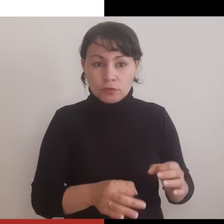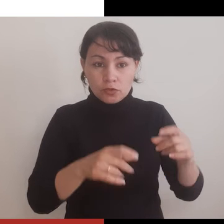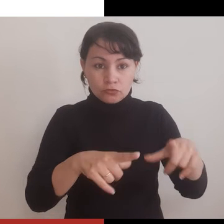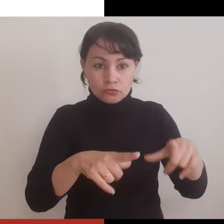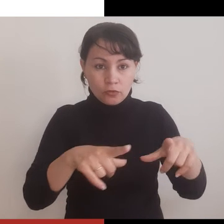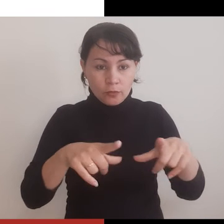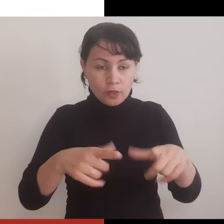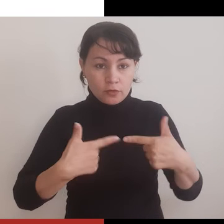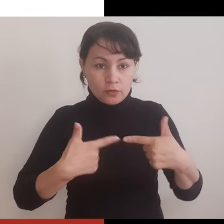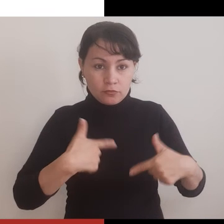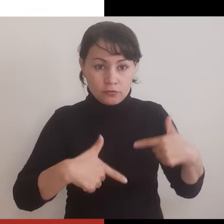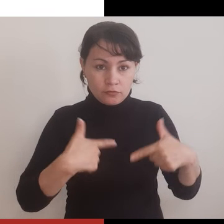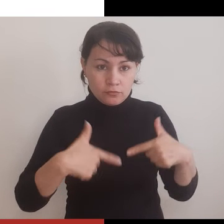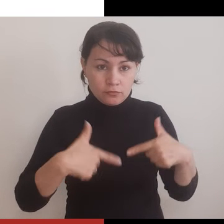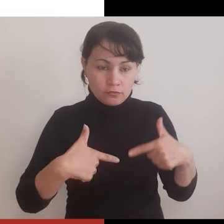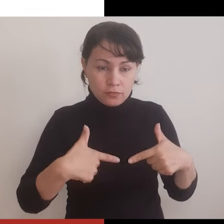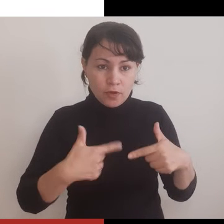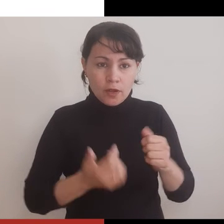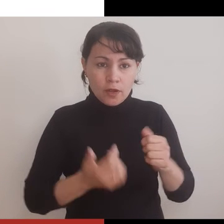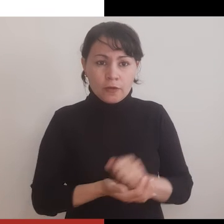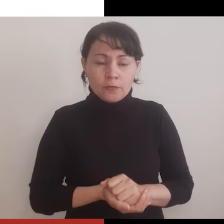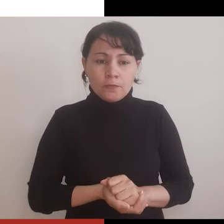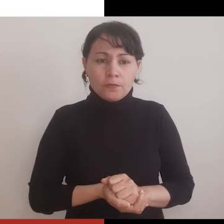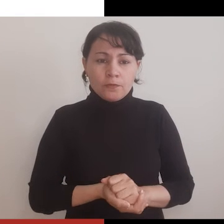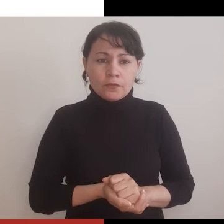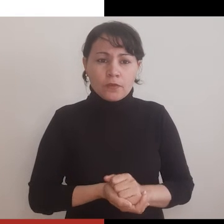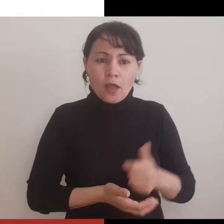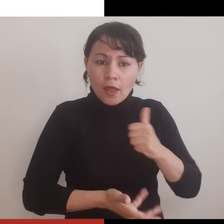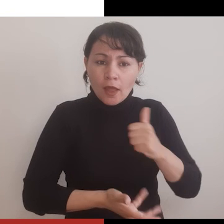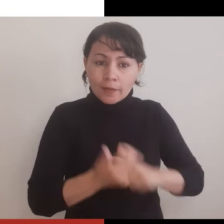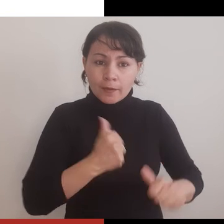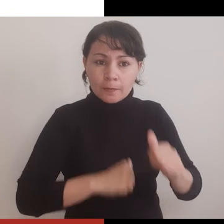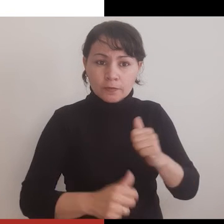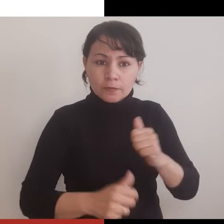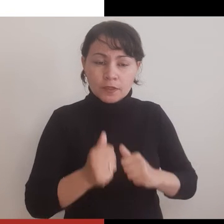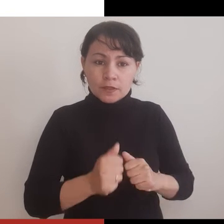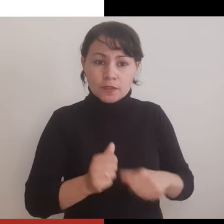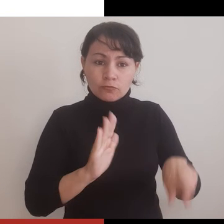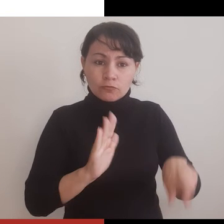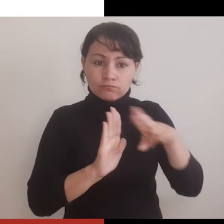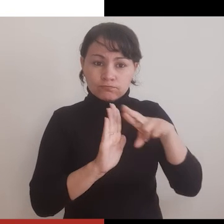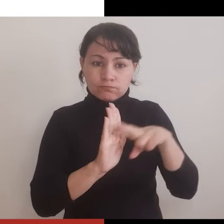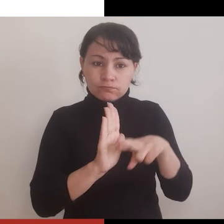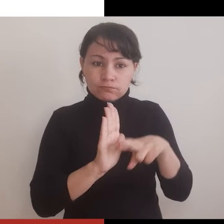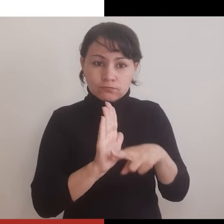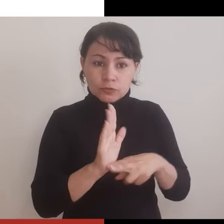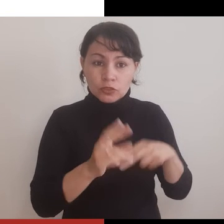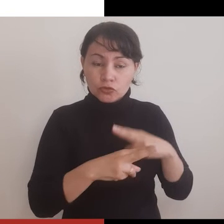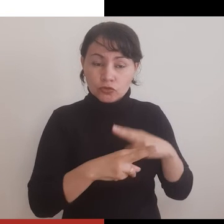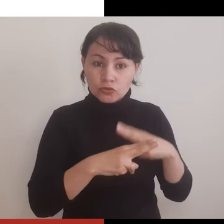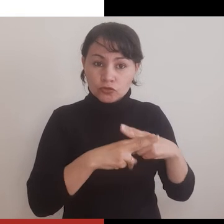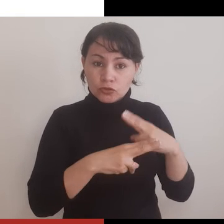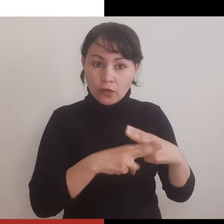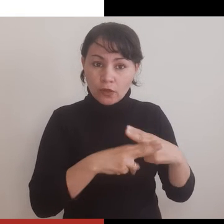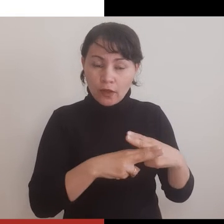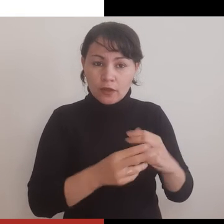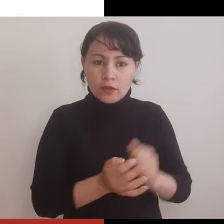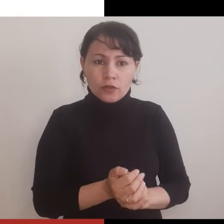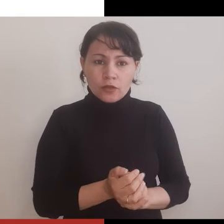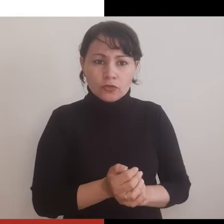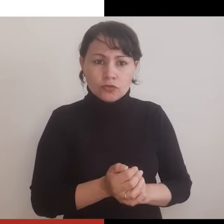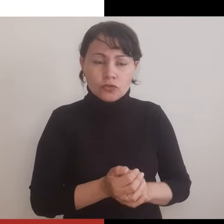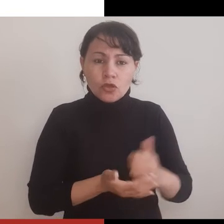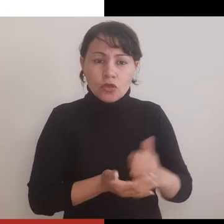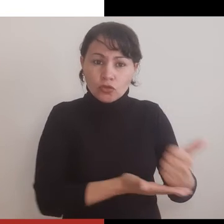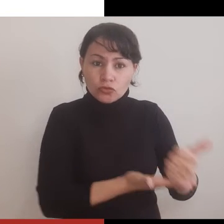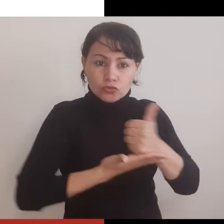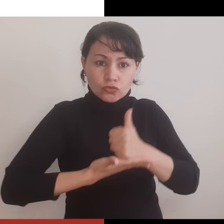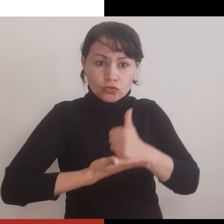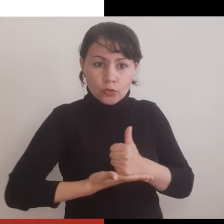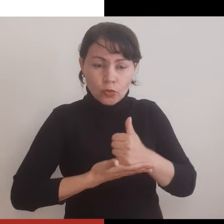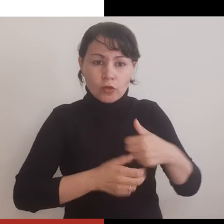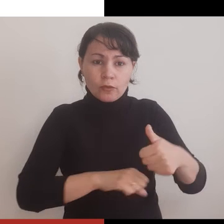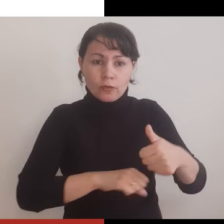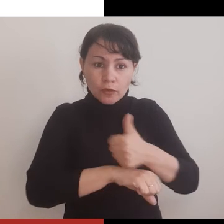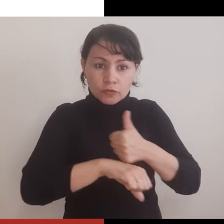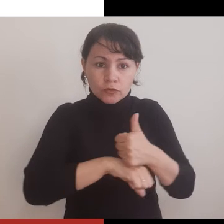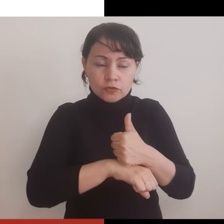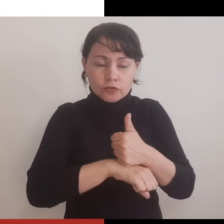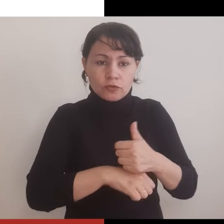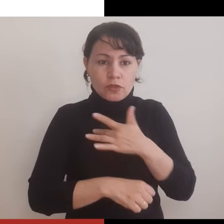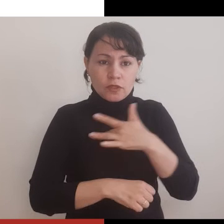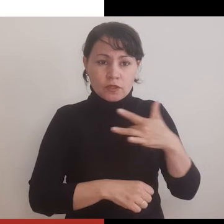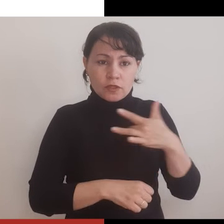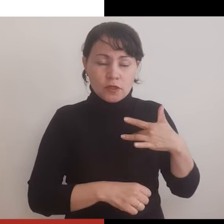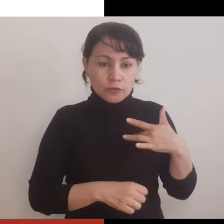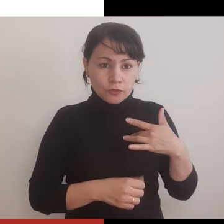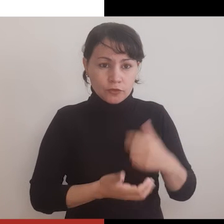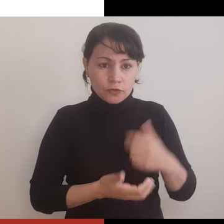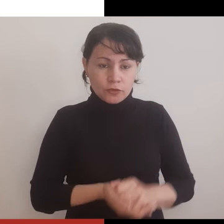de trabalho, a adaptação das rotinas do cuidado e o suporte para os profissionais de saúde. De